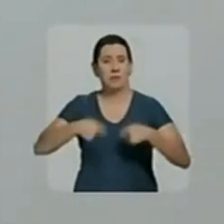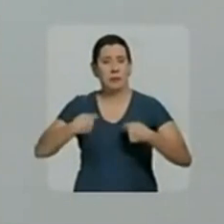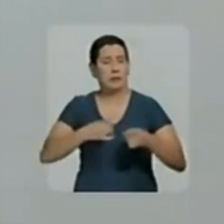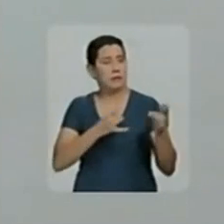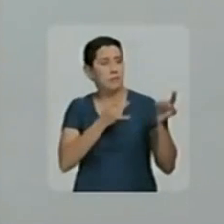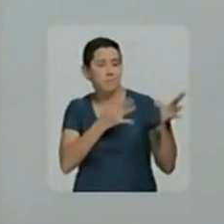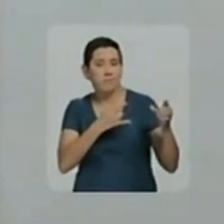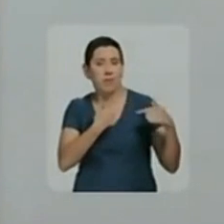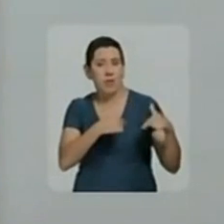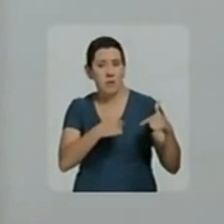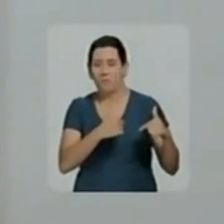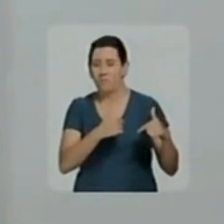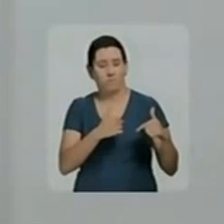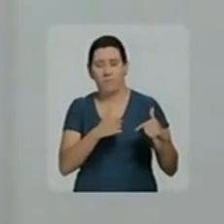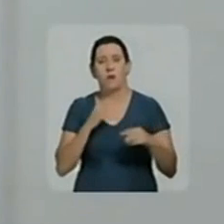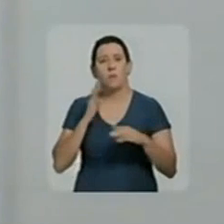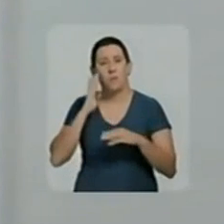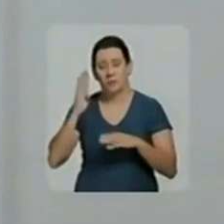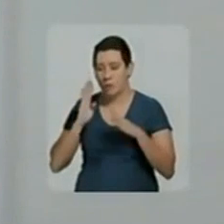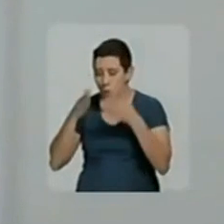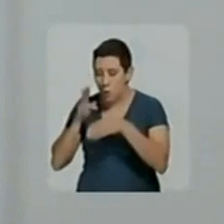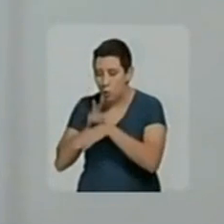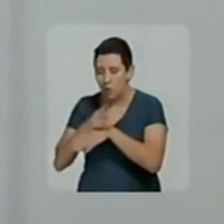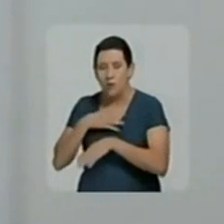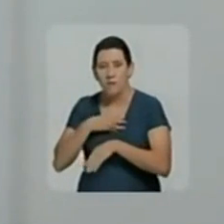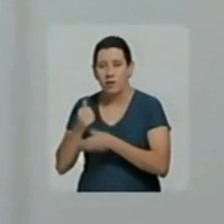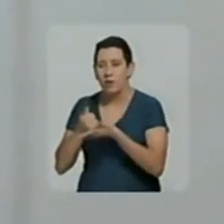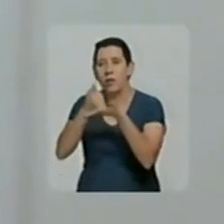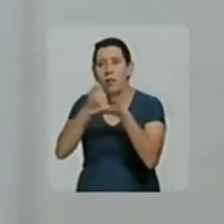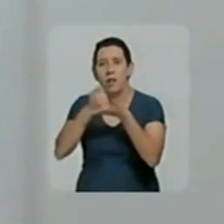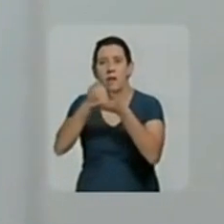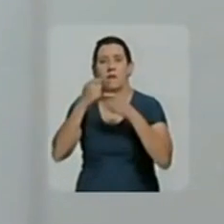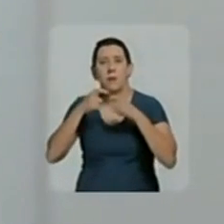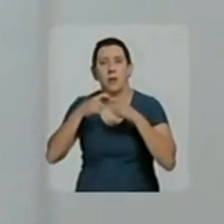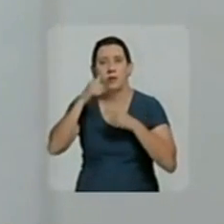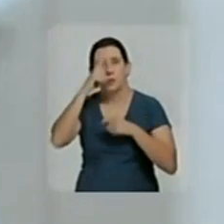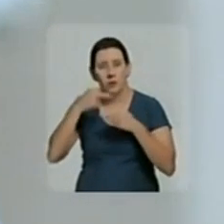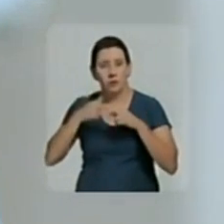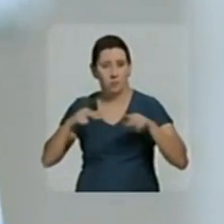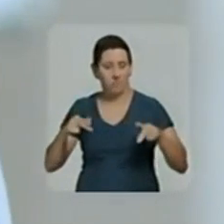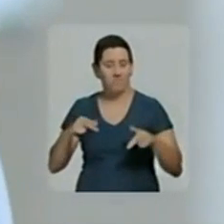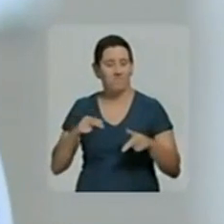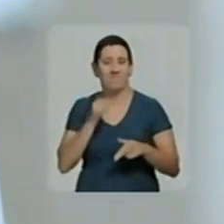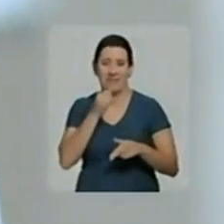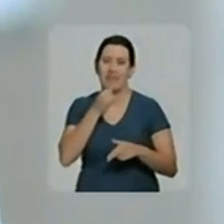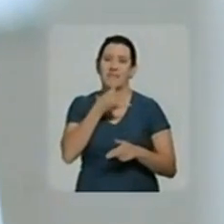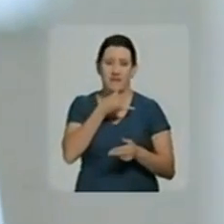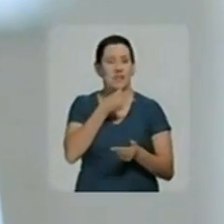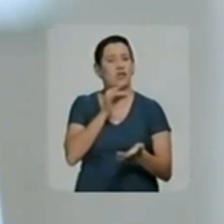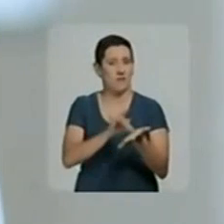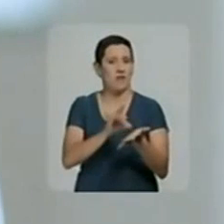largar o emprego porque precisa correr atrás de uma vaga no hospital e encontrar um médico para o seu filho. Essa triste